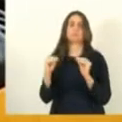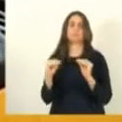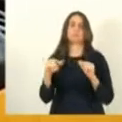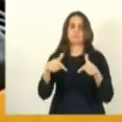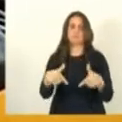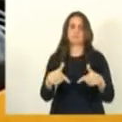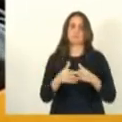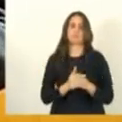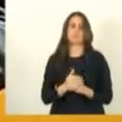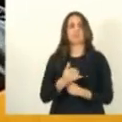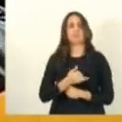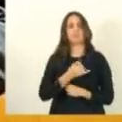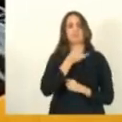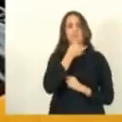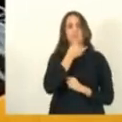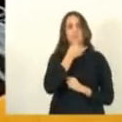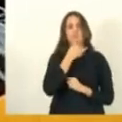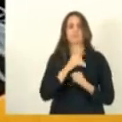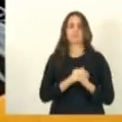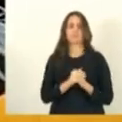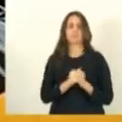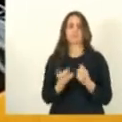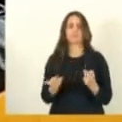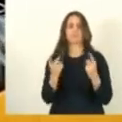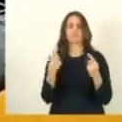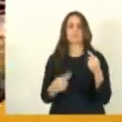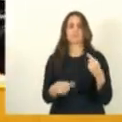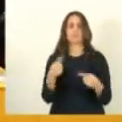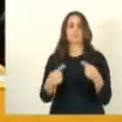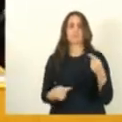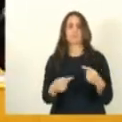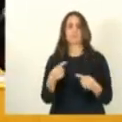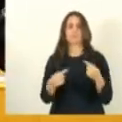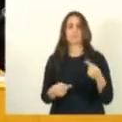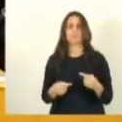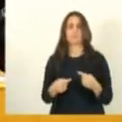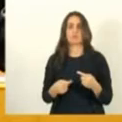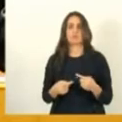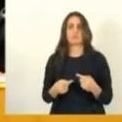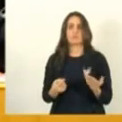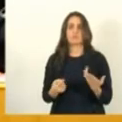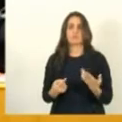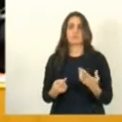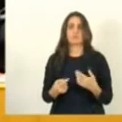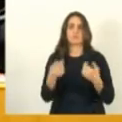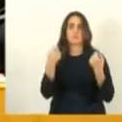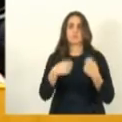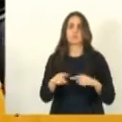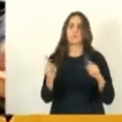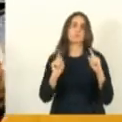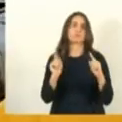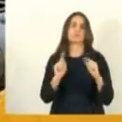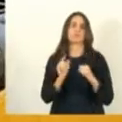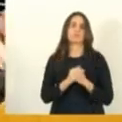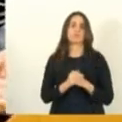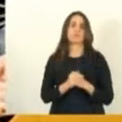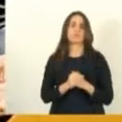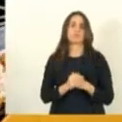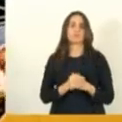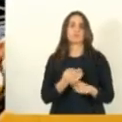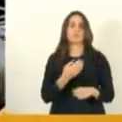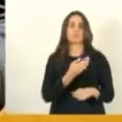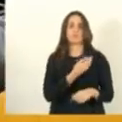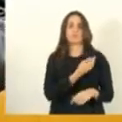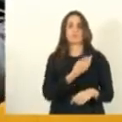eu fico realmente triste em ver essa discussão de uma coisa que não precisava nem discutir. O governo tem as